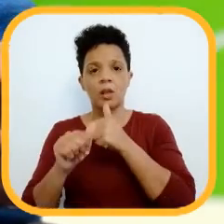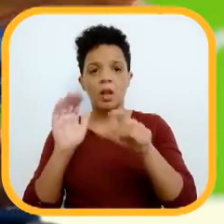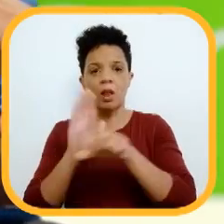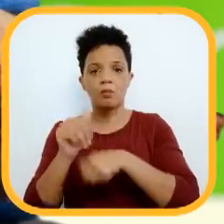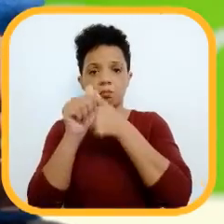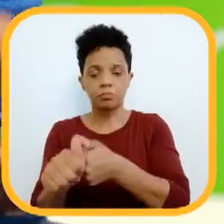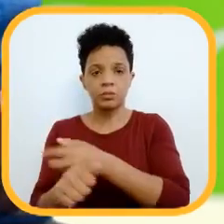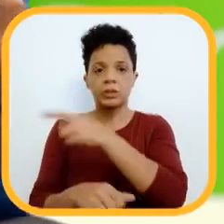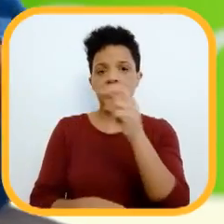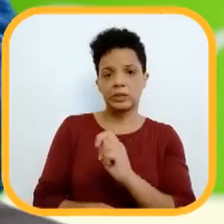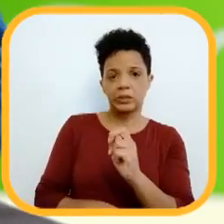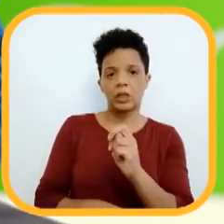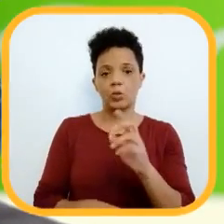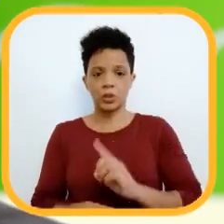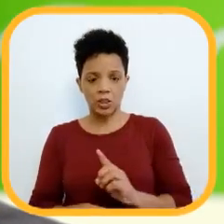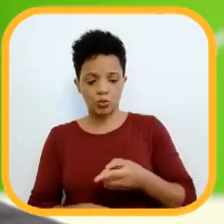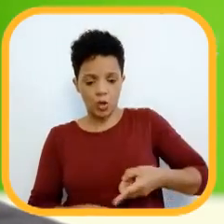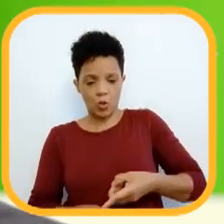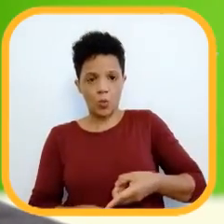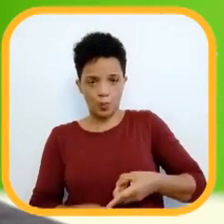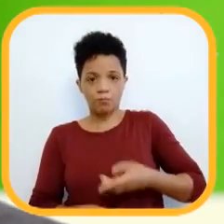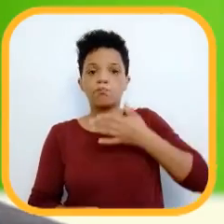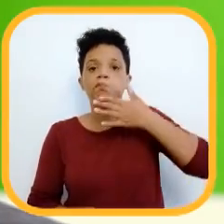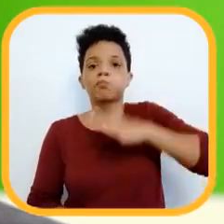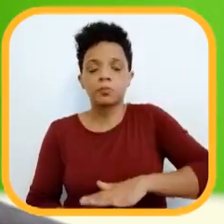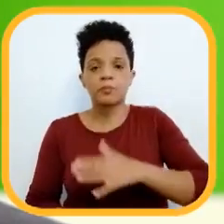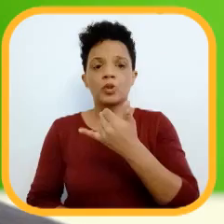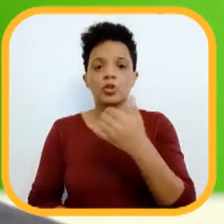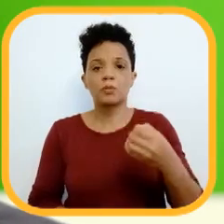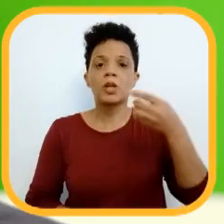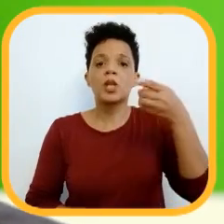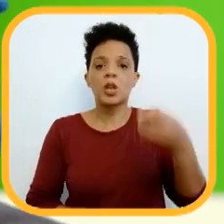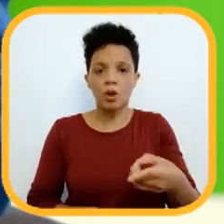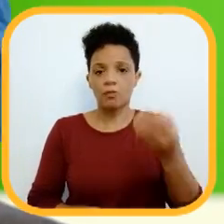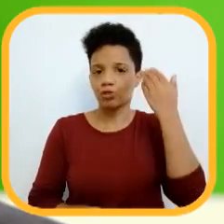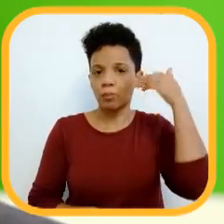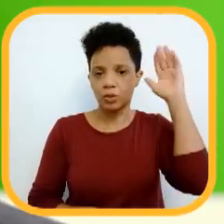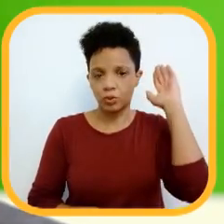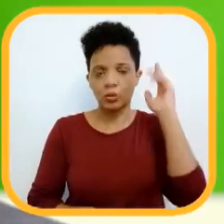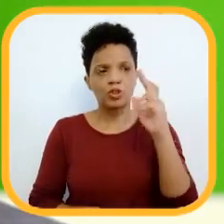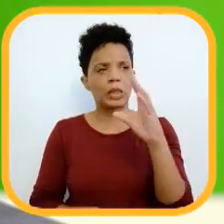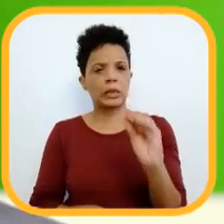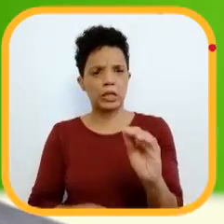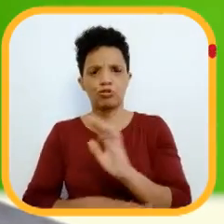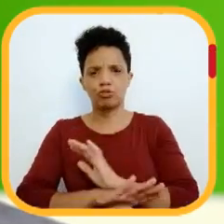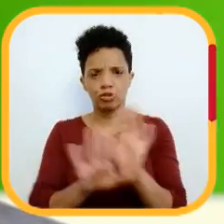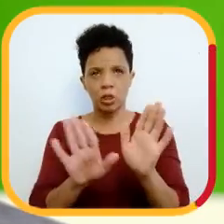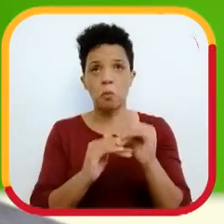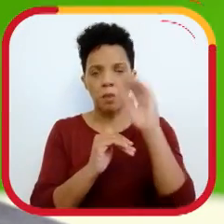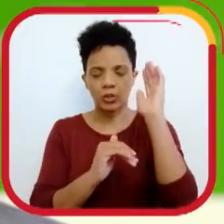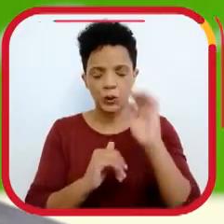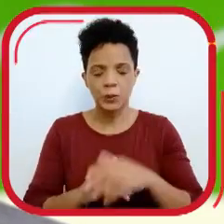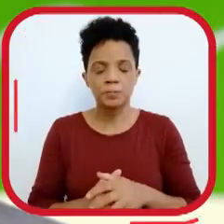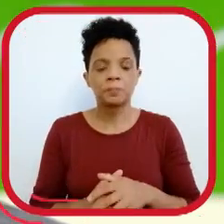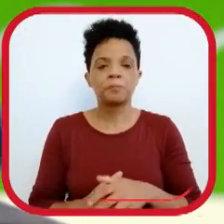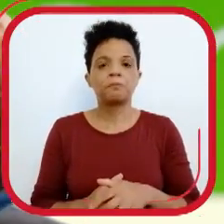mais, cumprindo a lei. Iam para terceiro, sexto e nono. Felizmente, 2009, portanto já passou uma década